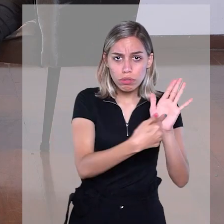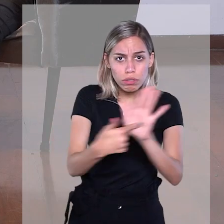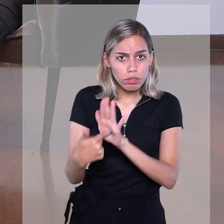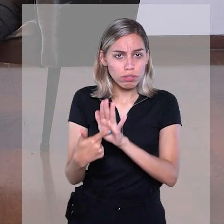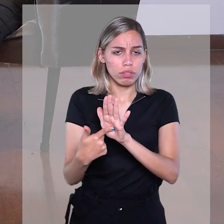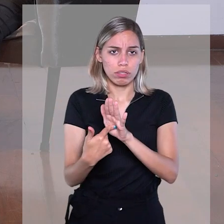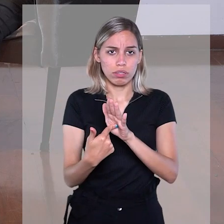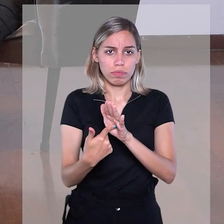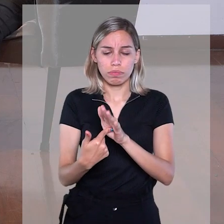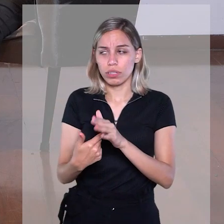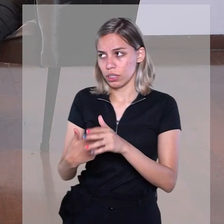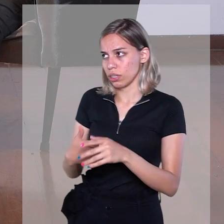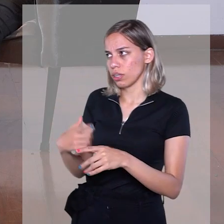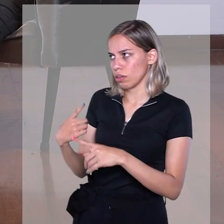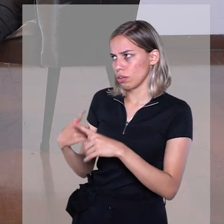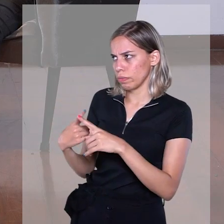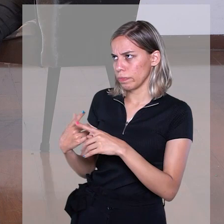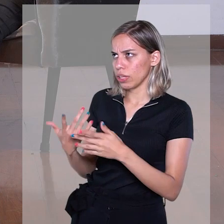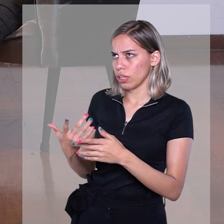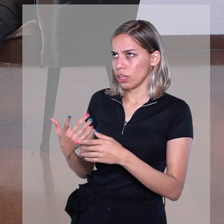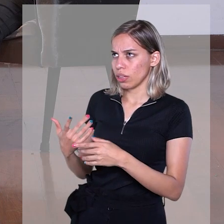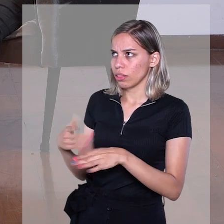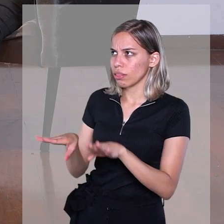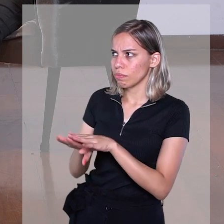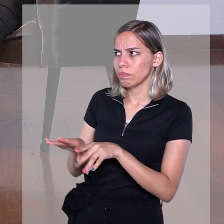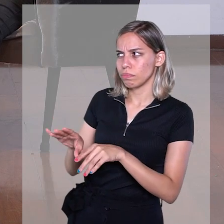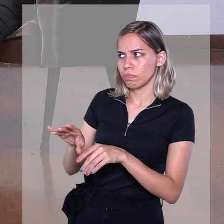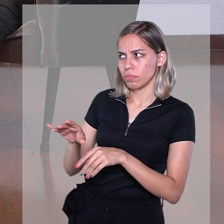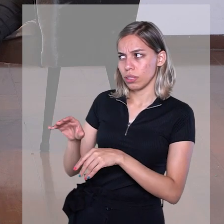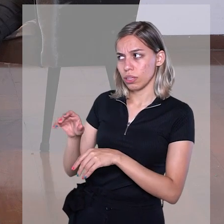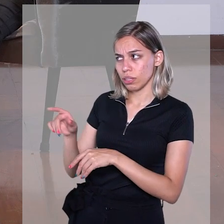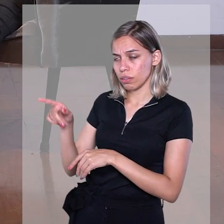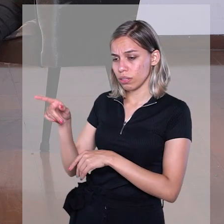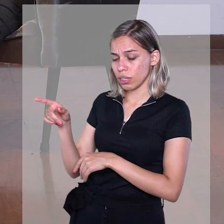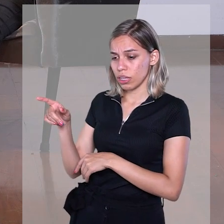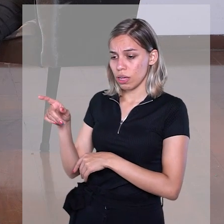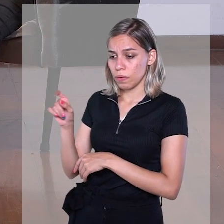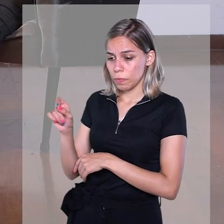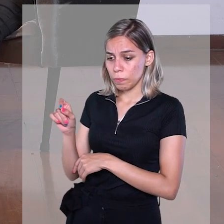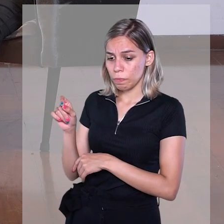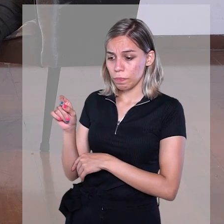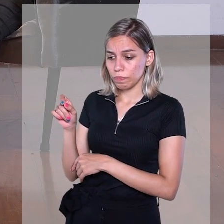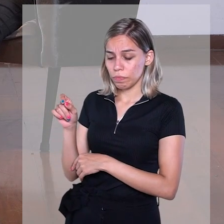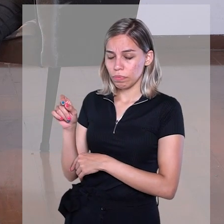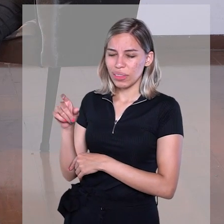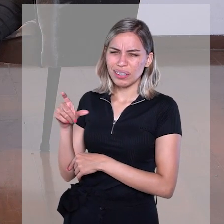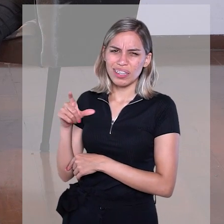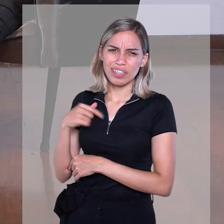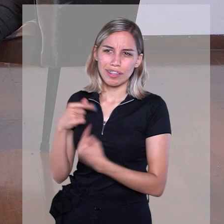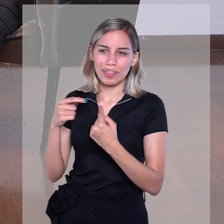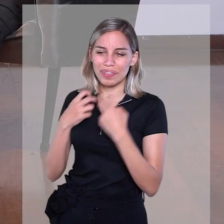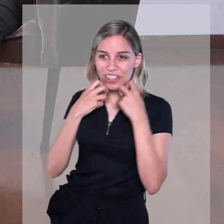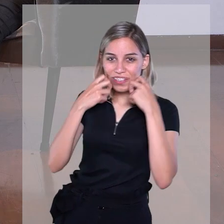tempo foi constrangedor escutar pessoas ligadas à academia, ligadas aos grandes jornais, aos grandes